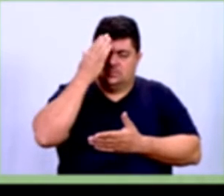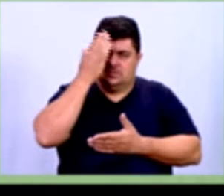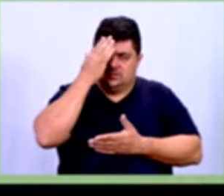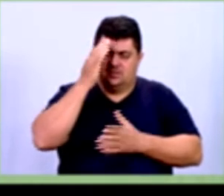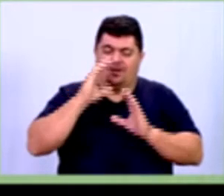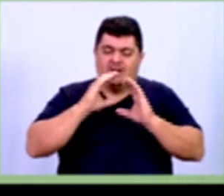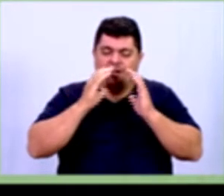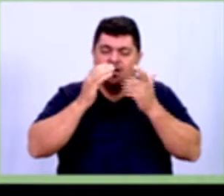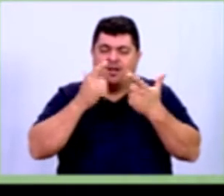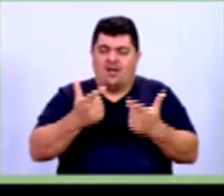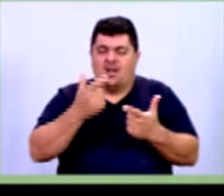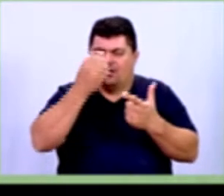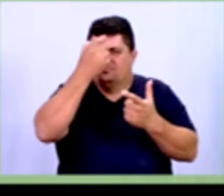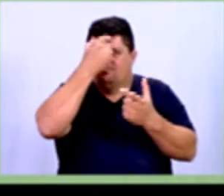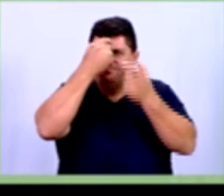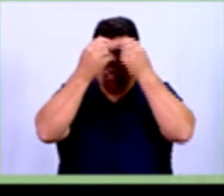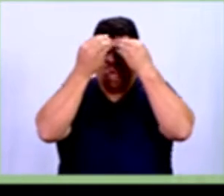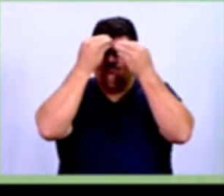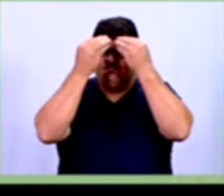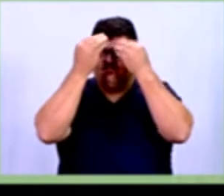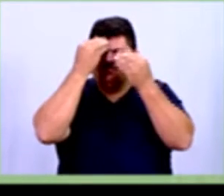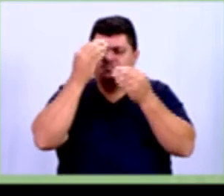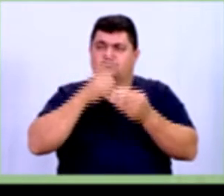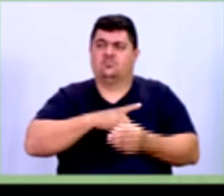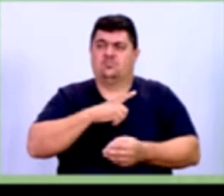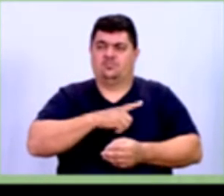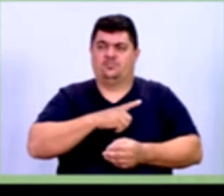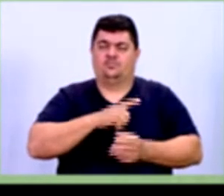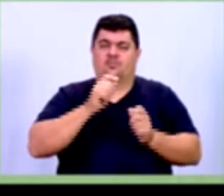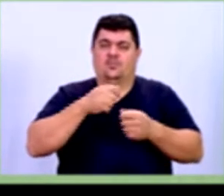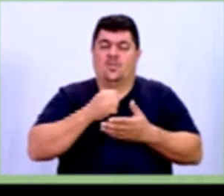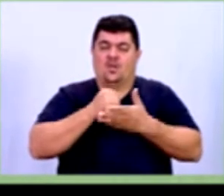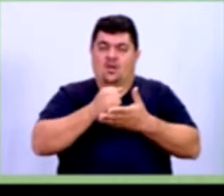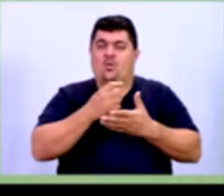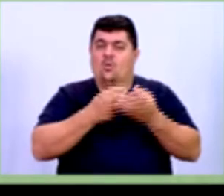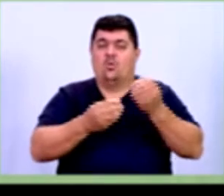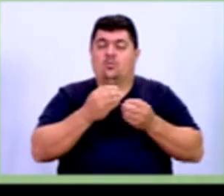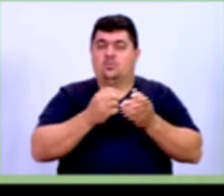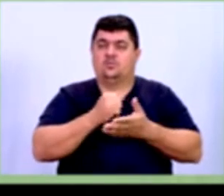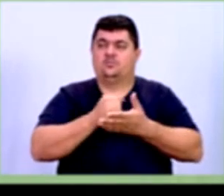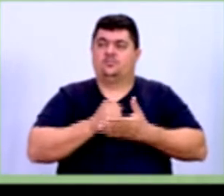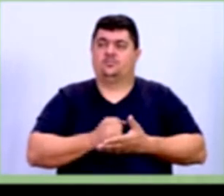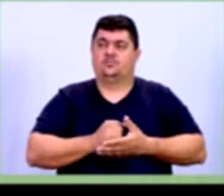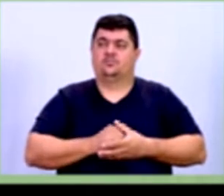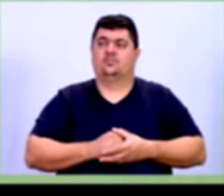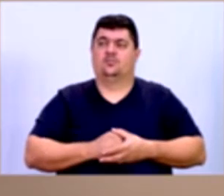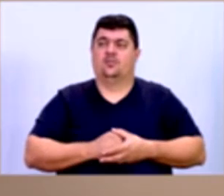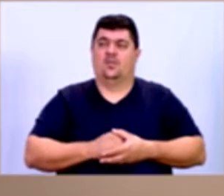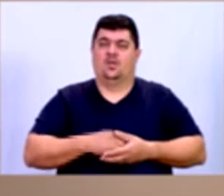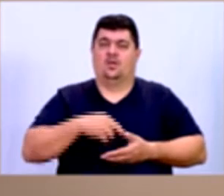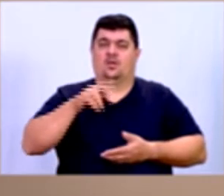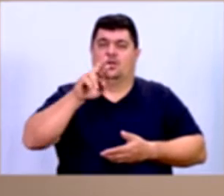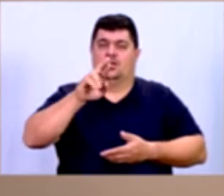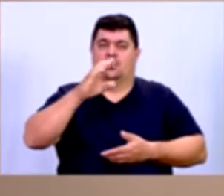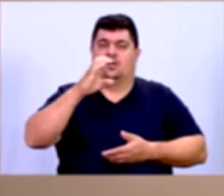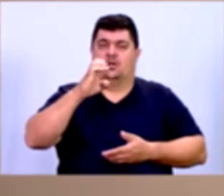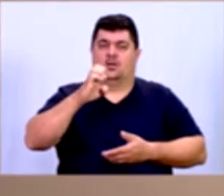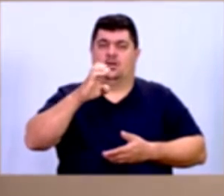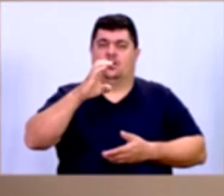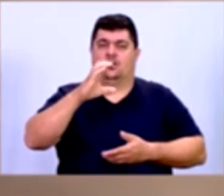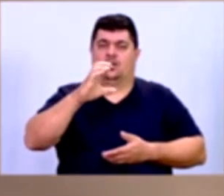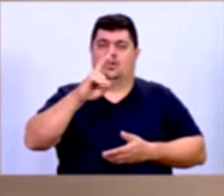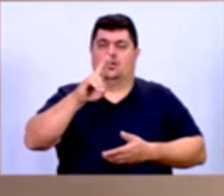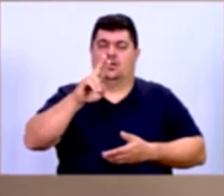essa interatividade. Os recursos que podem auxiliar você é o recurso multimídia. O que é